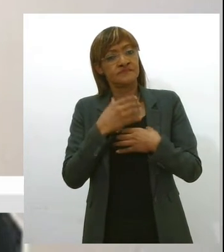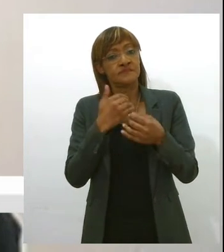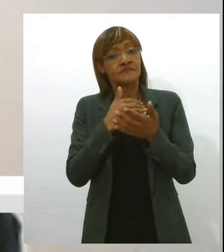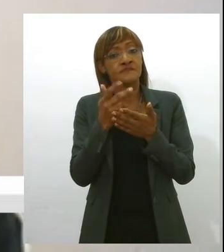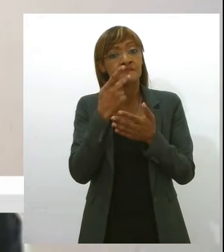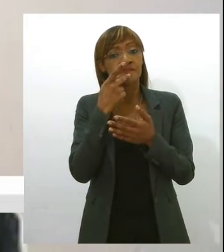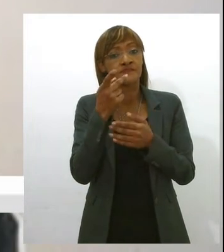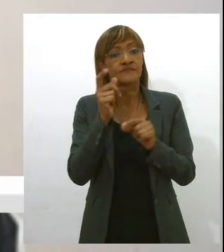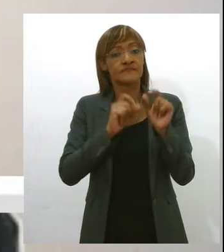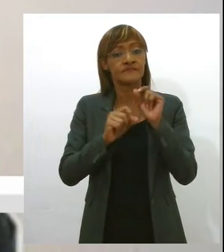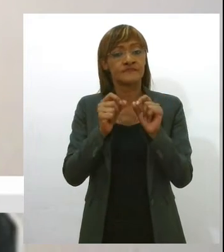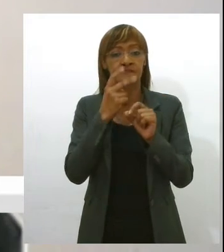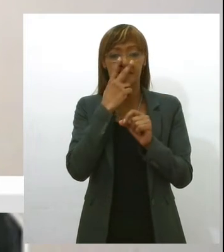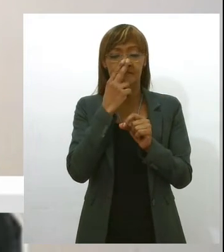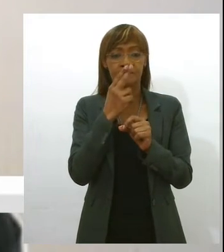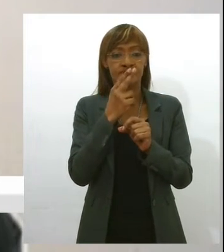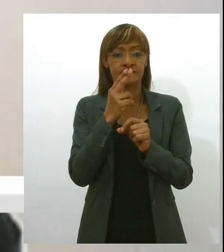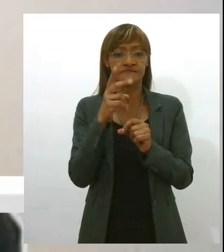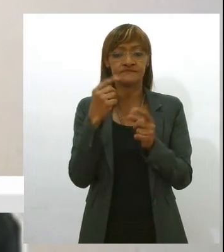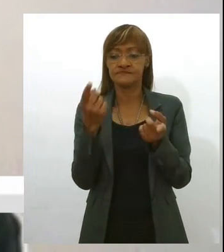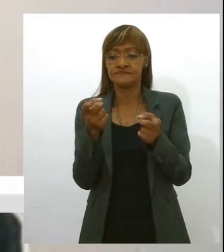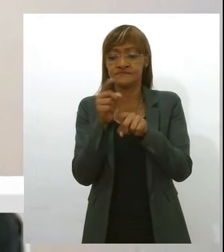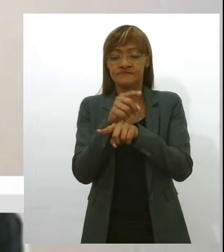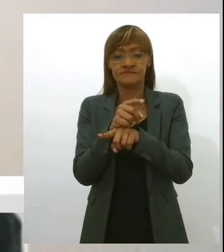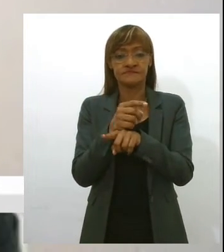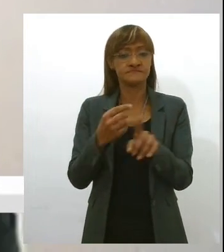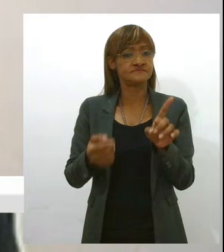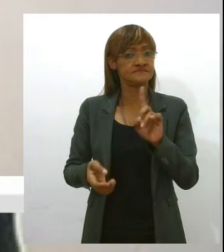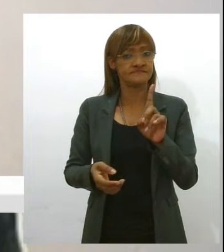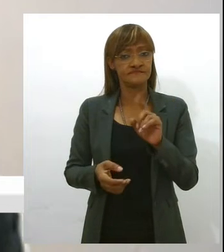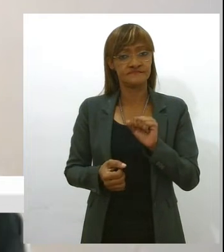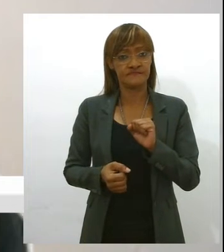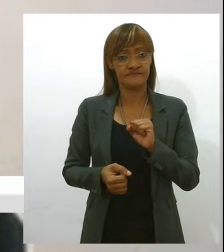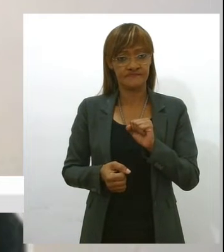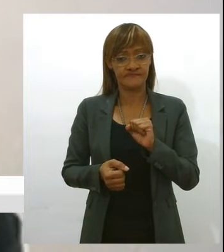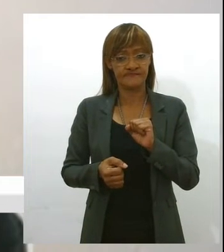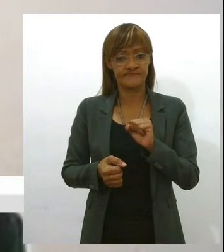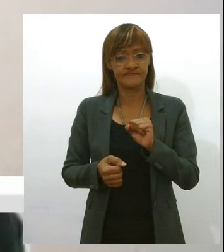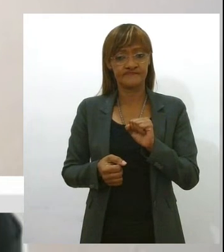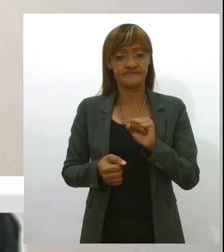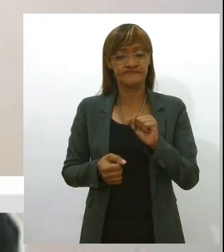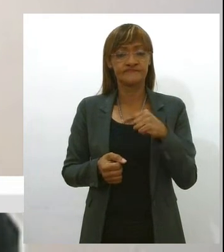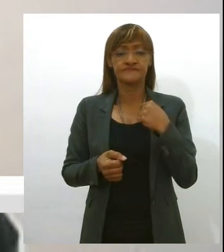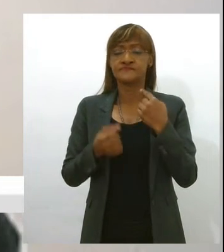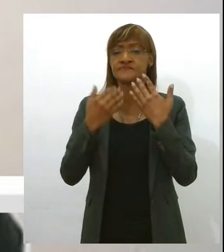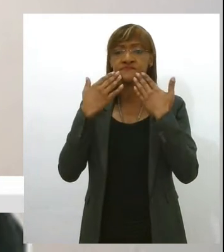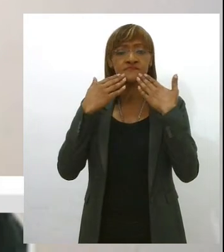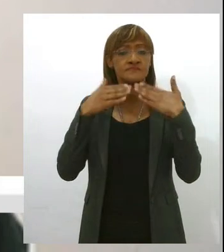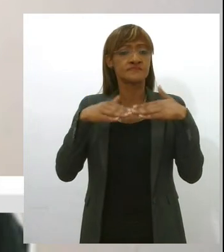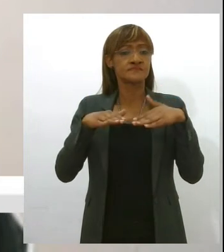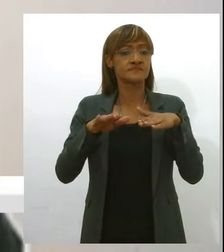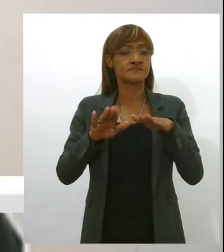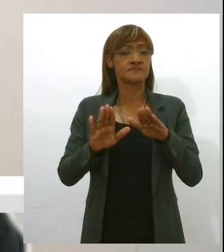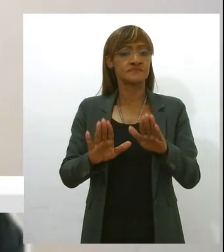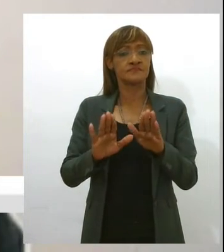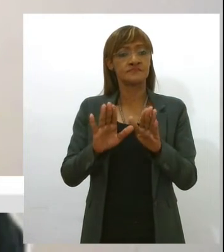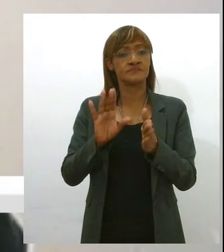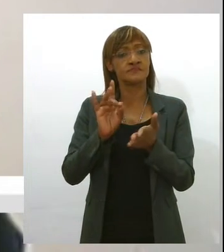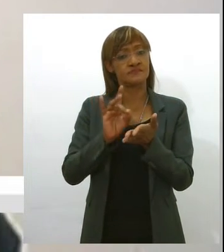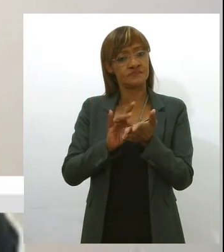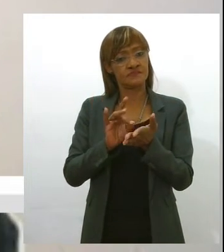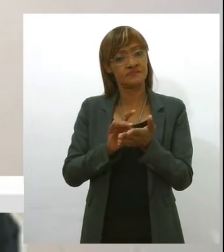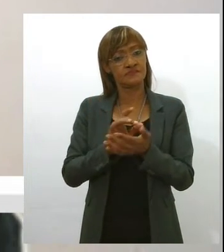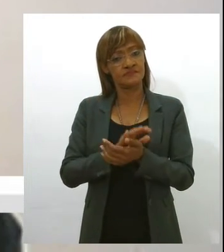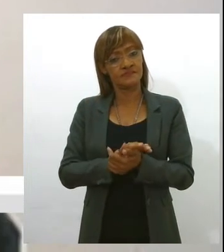está inventando a roda, assim, mas não, assim, é uma coisa muito natural, né, na verdade, assim, que a gente só está